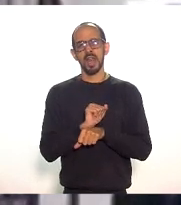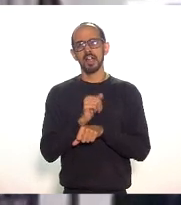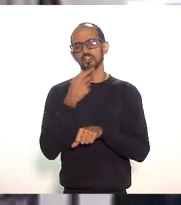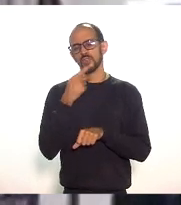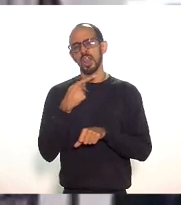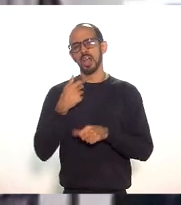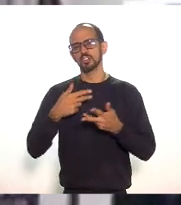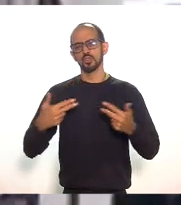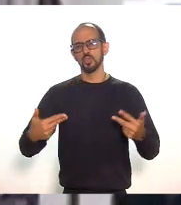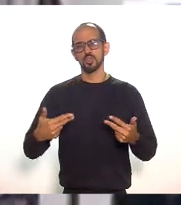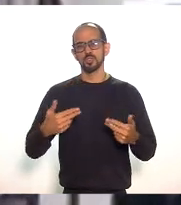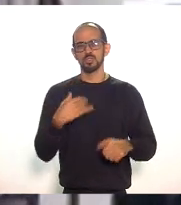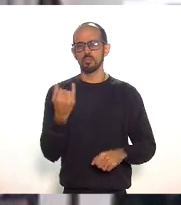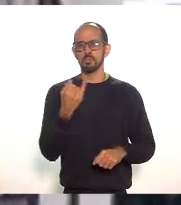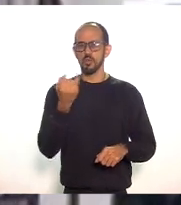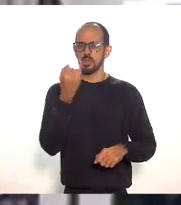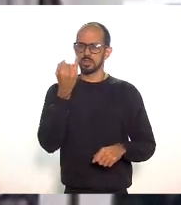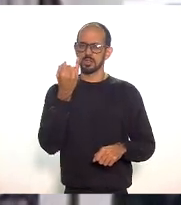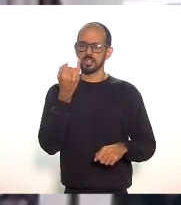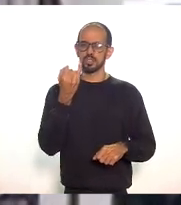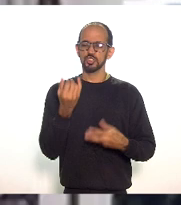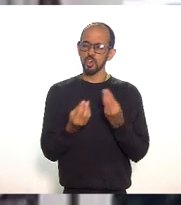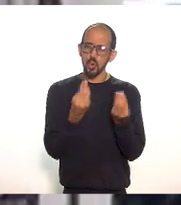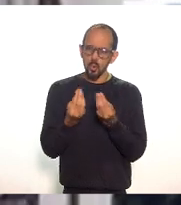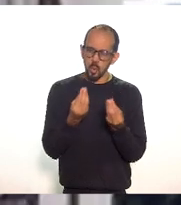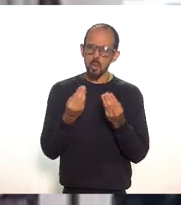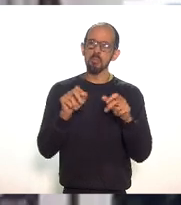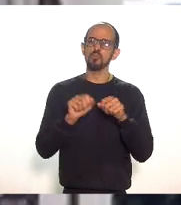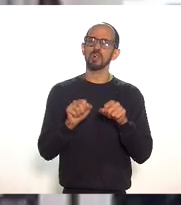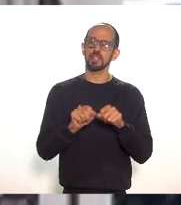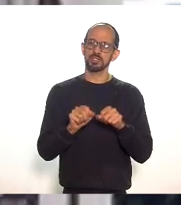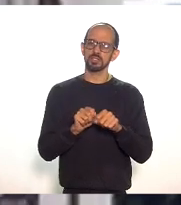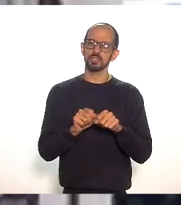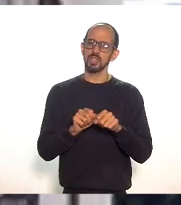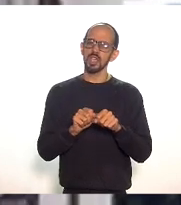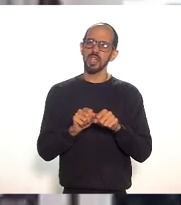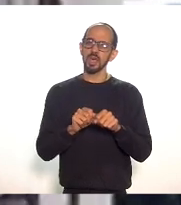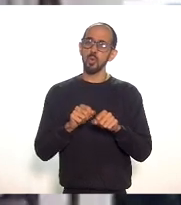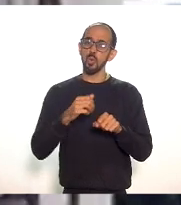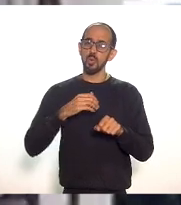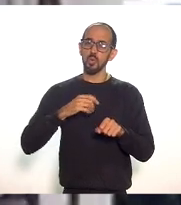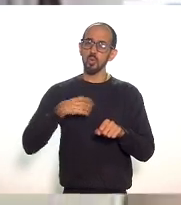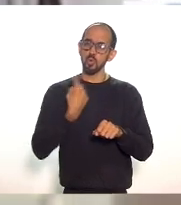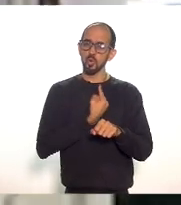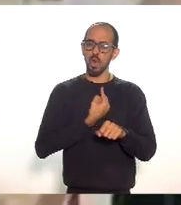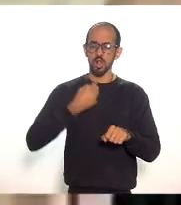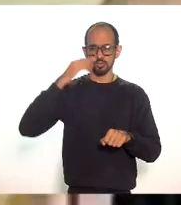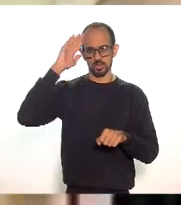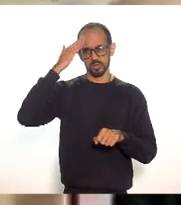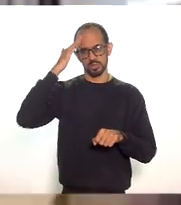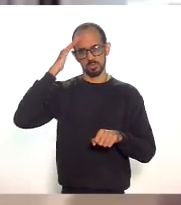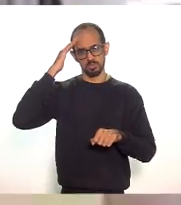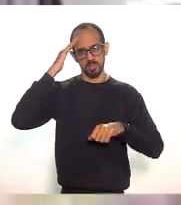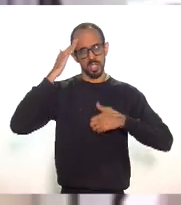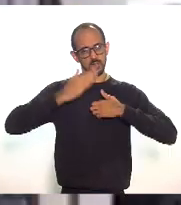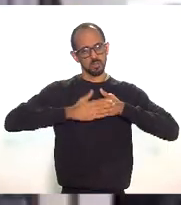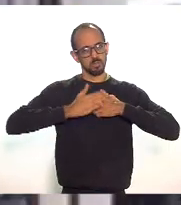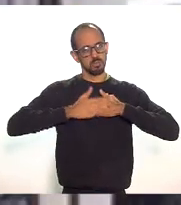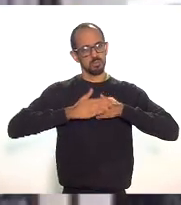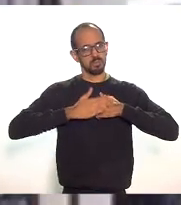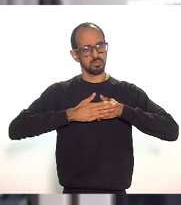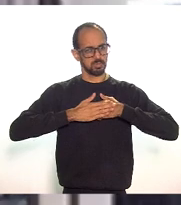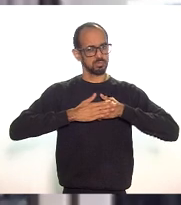que deva ser, como que deva ser, de acordo com o nosso entendimento. E é claro que o contraditório,